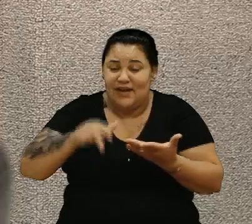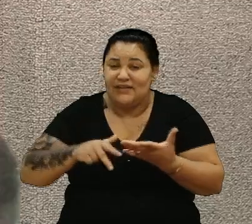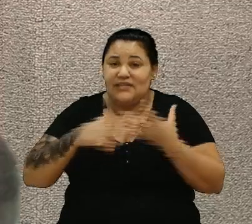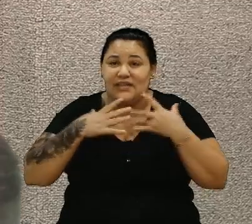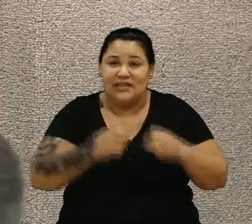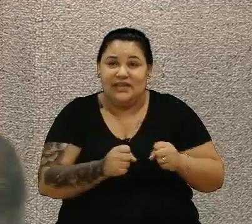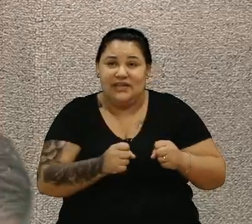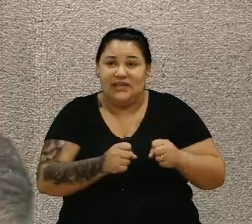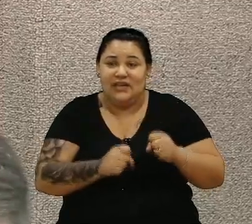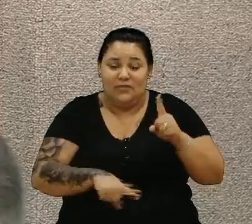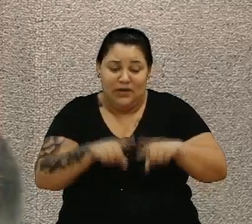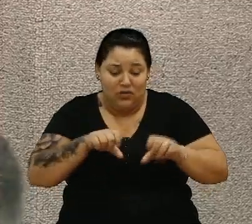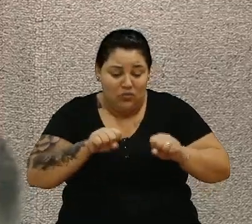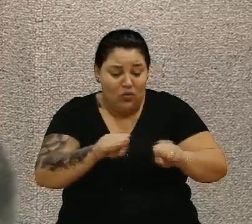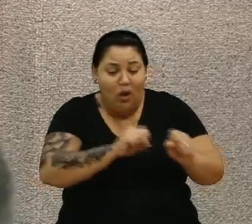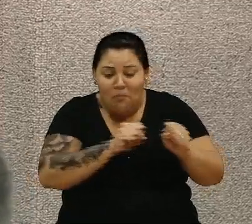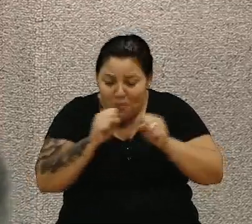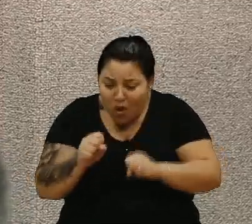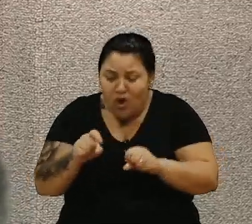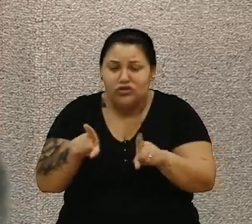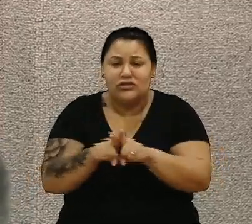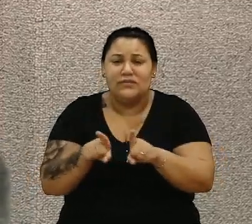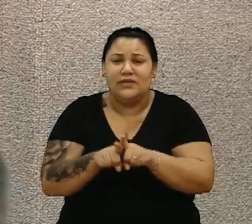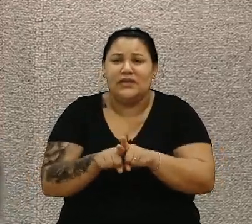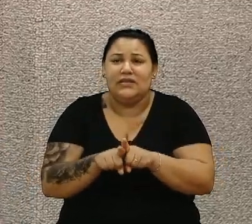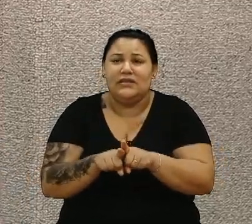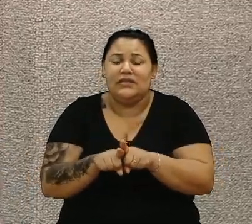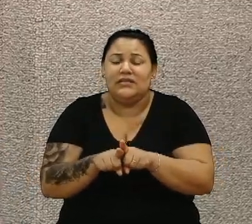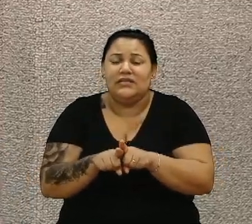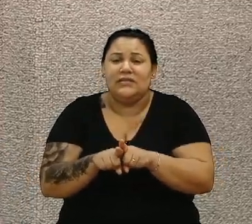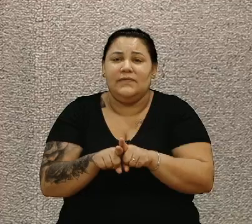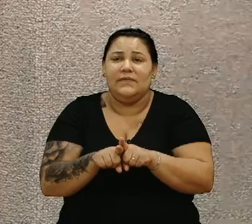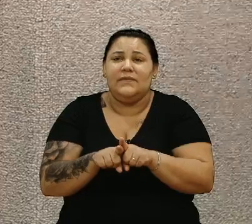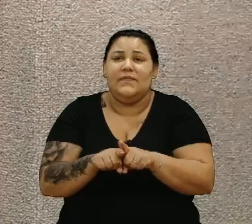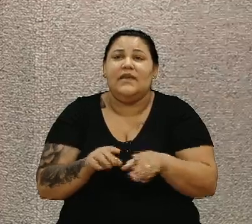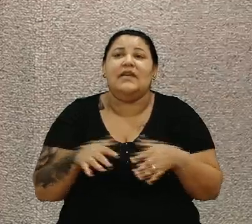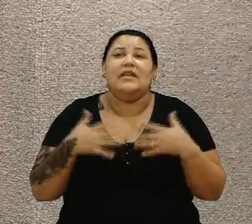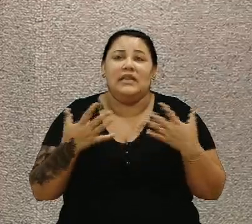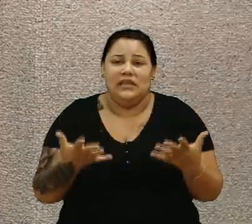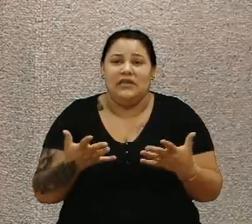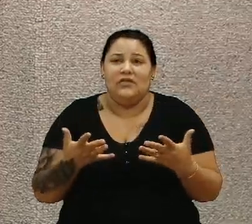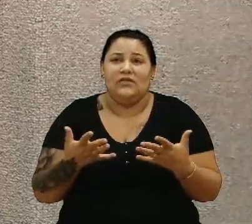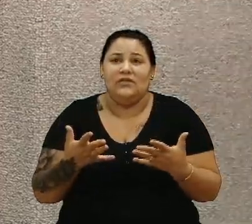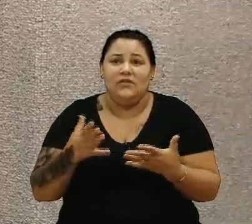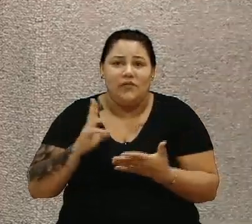a ser viável também, né? Tu tem um jogo de ganha-ganha. Então, vamos em frente,